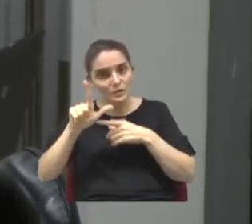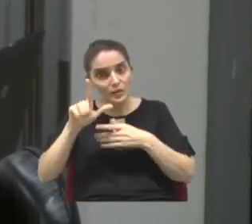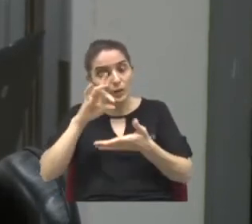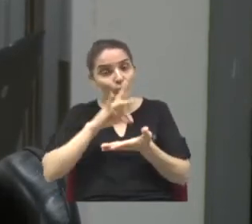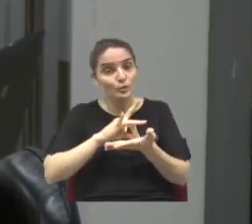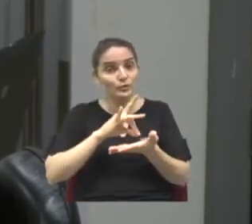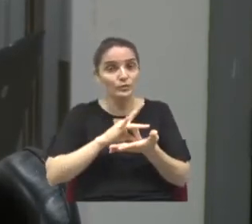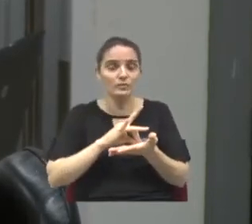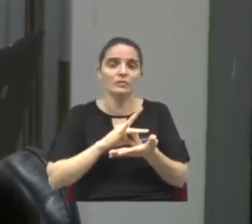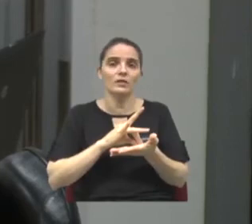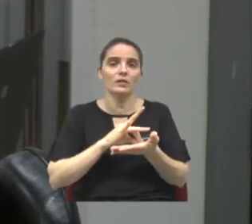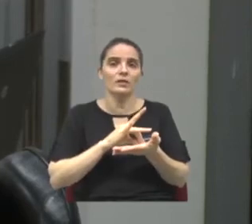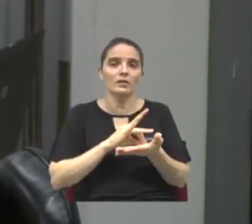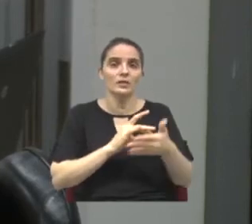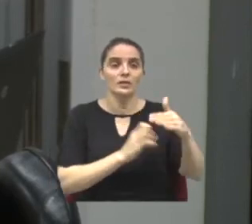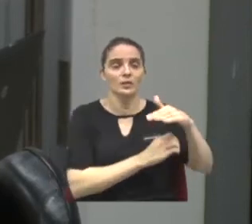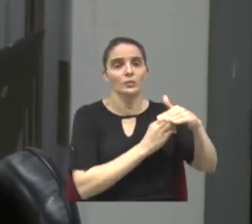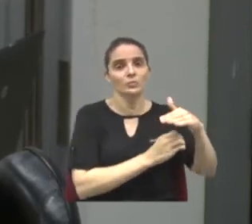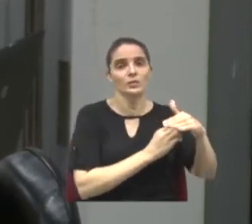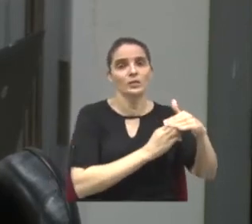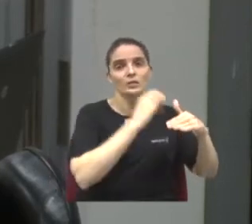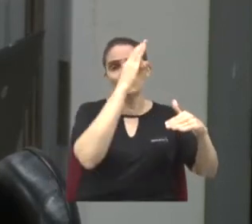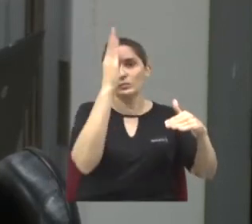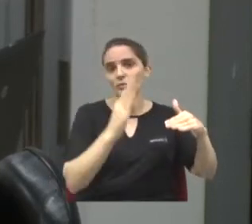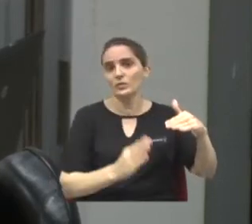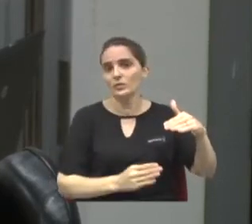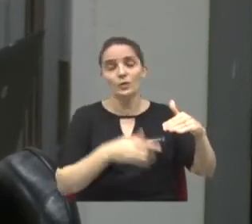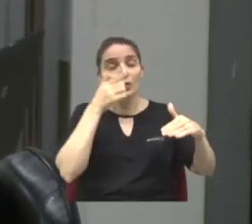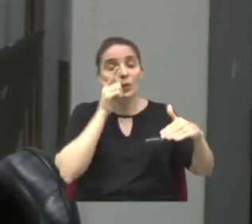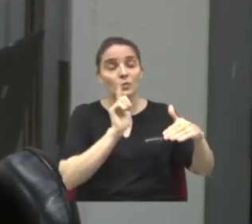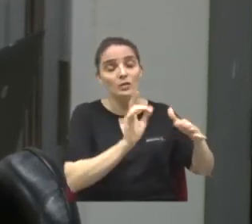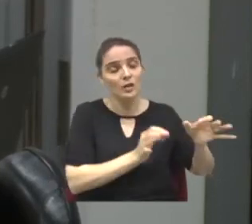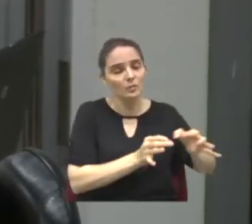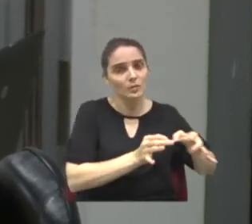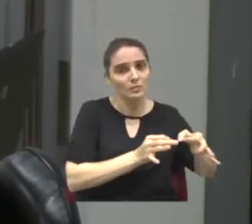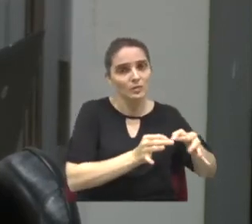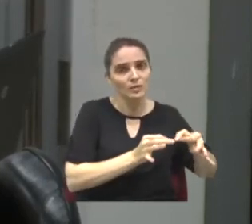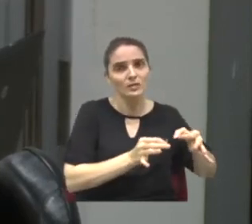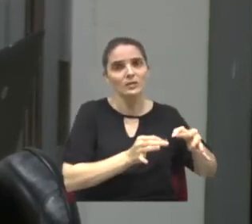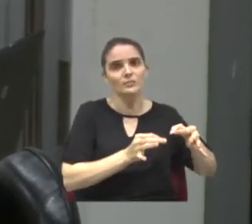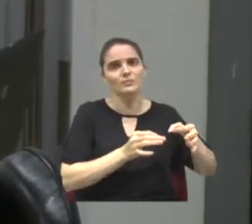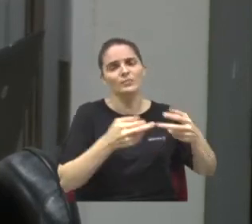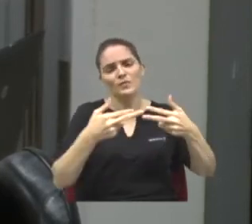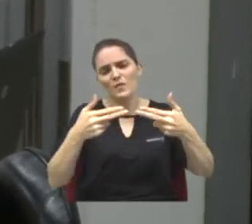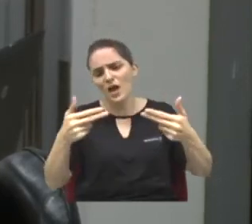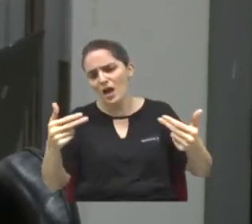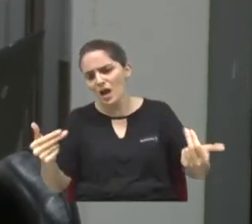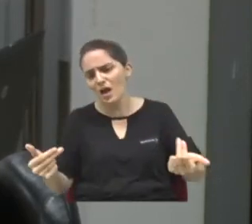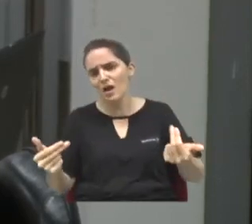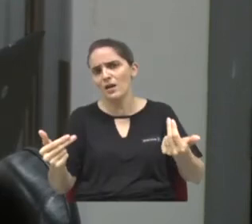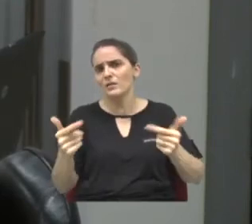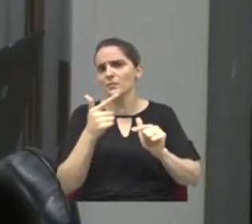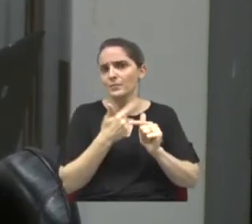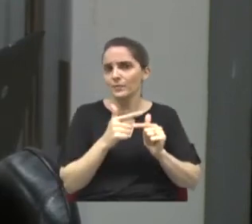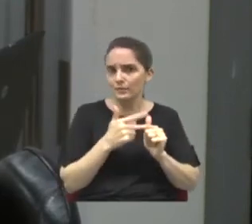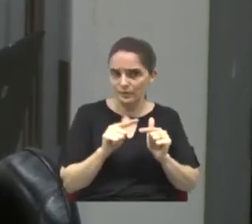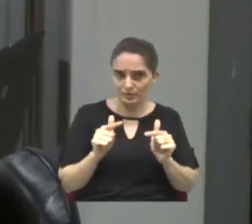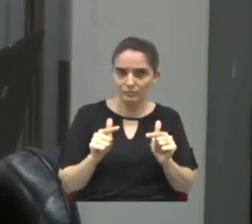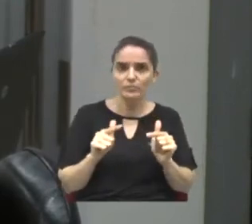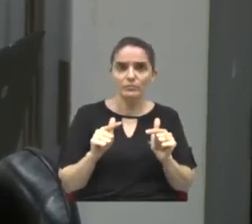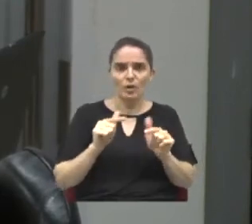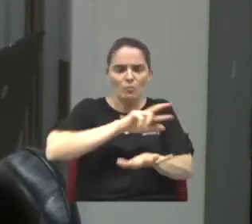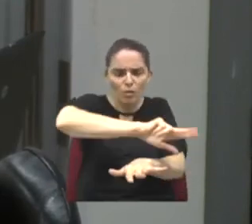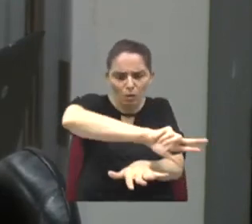origem, então o laboratório nacional ele não consegue fabricar. Então, assim, existe uma seara de coisas que